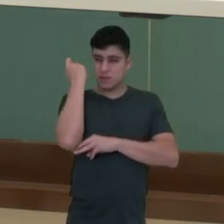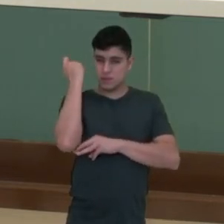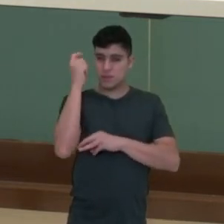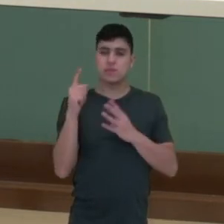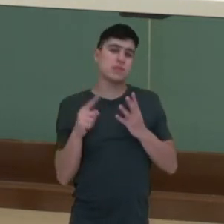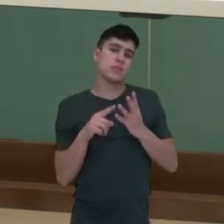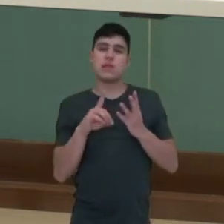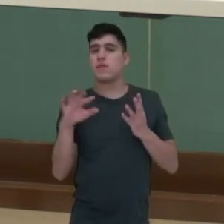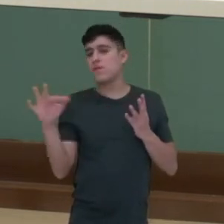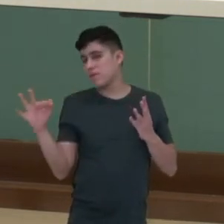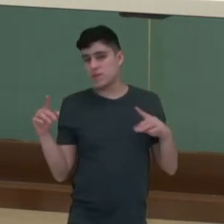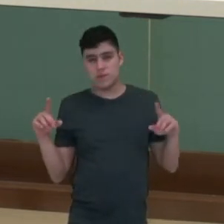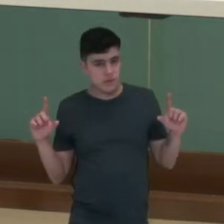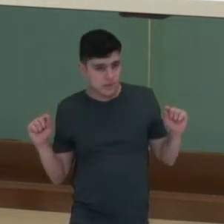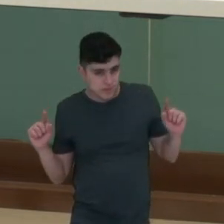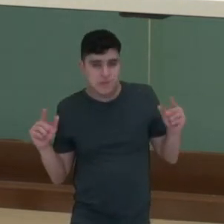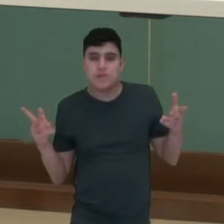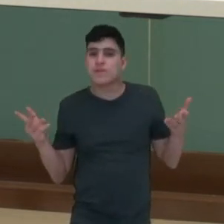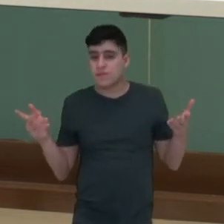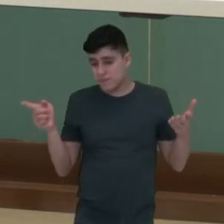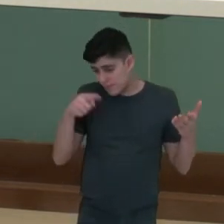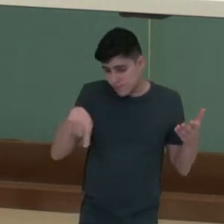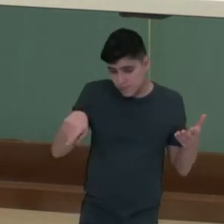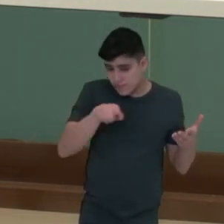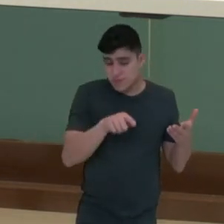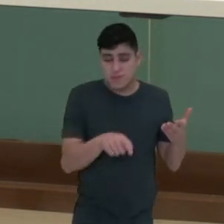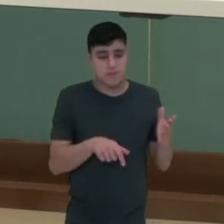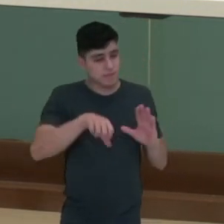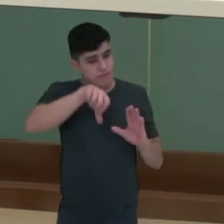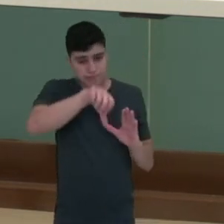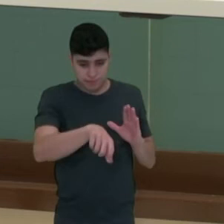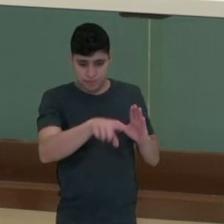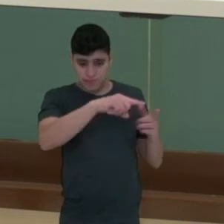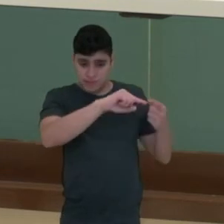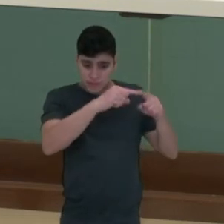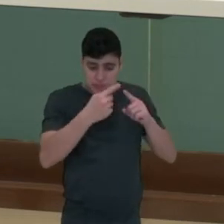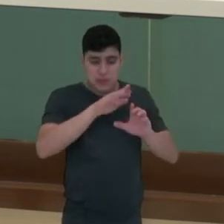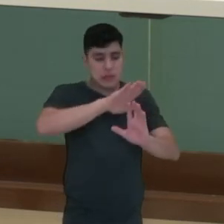e no Distrito Federal. Eles foram condenados pela formação de cartel,